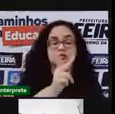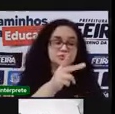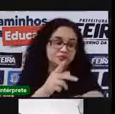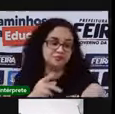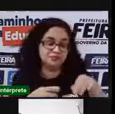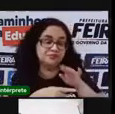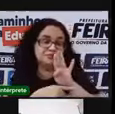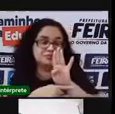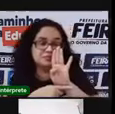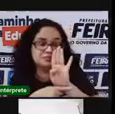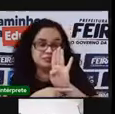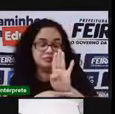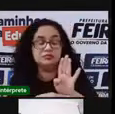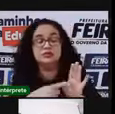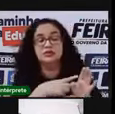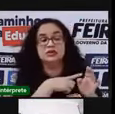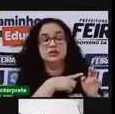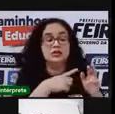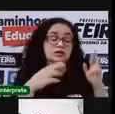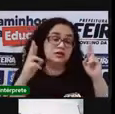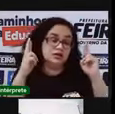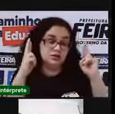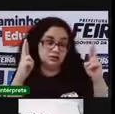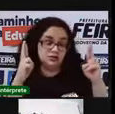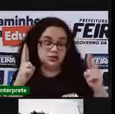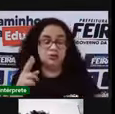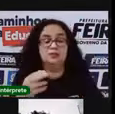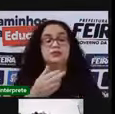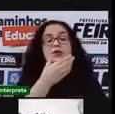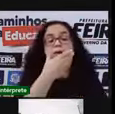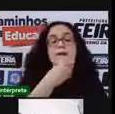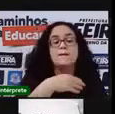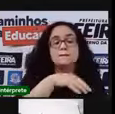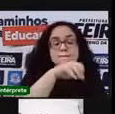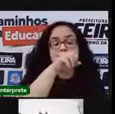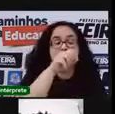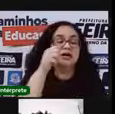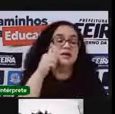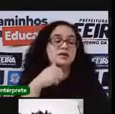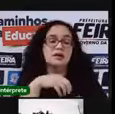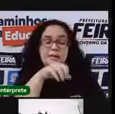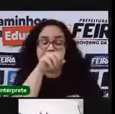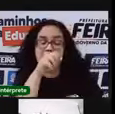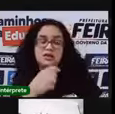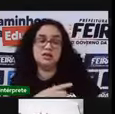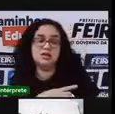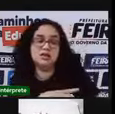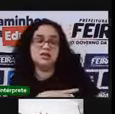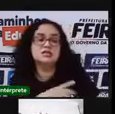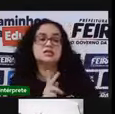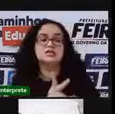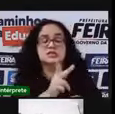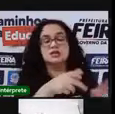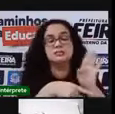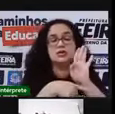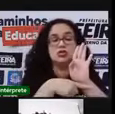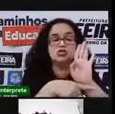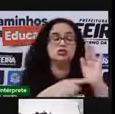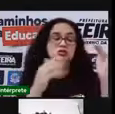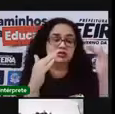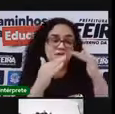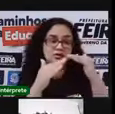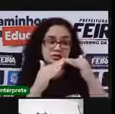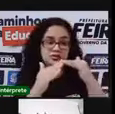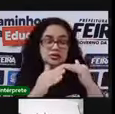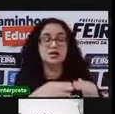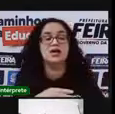não é? Com as responsabilidades que o pai e a mãe têm. Então, sejam solidários em casa, tá bom? Falando